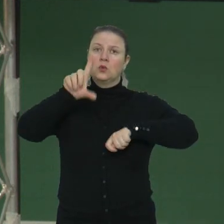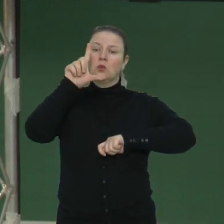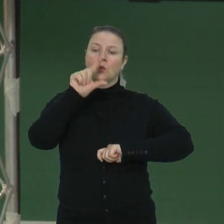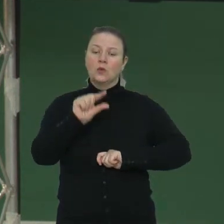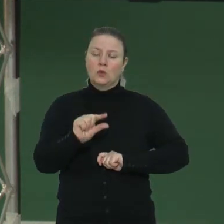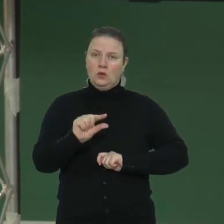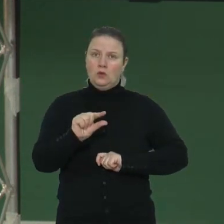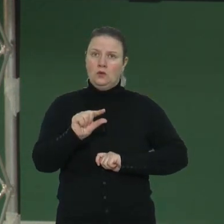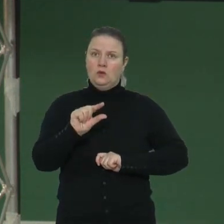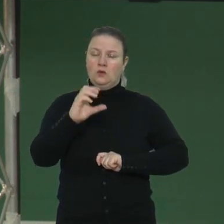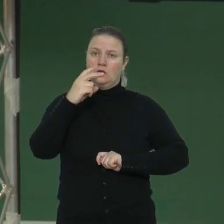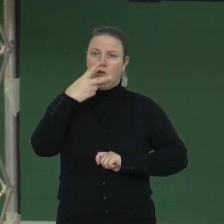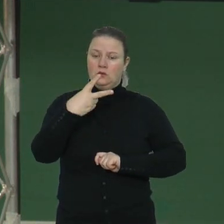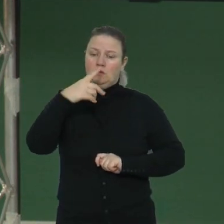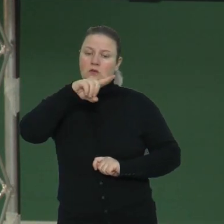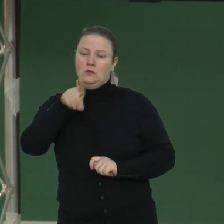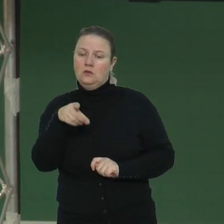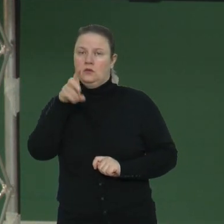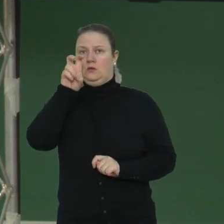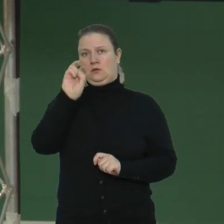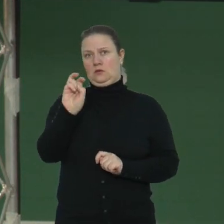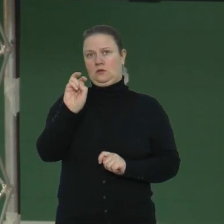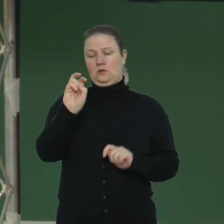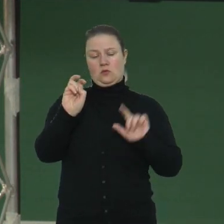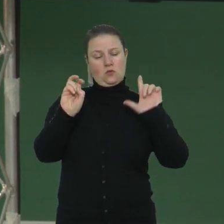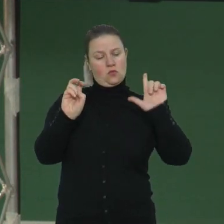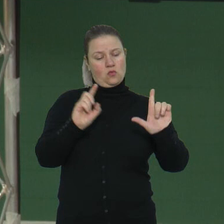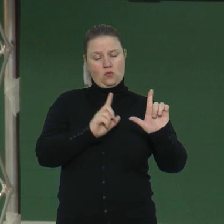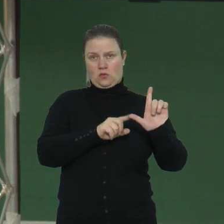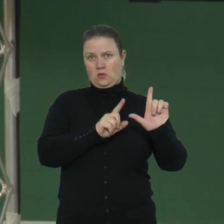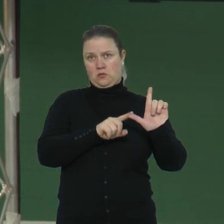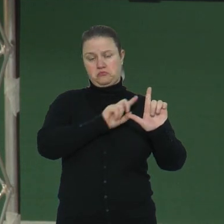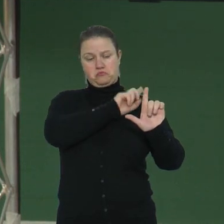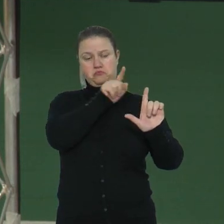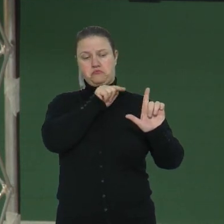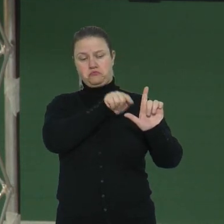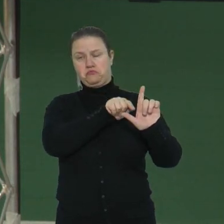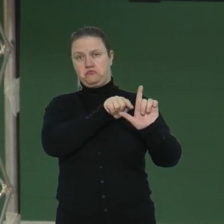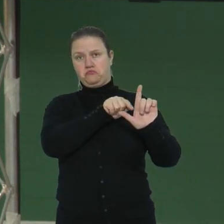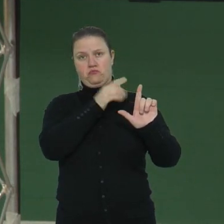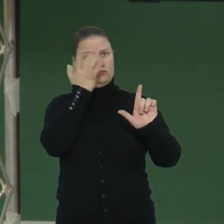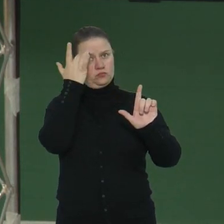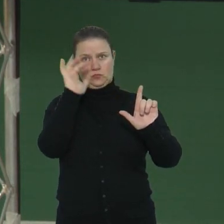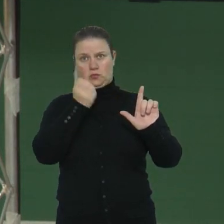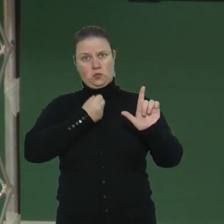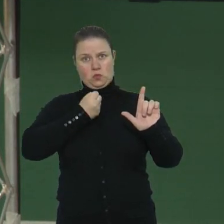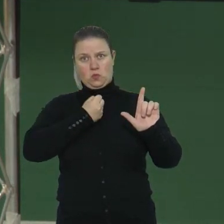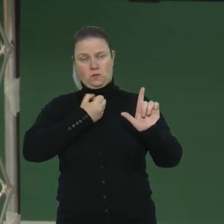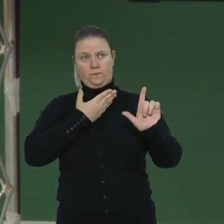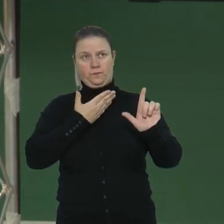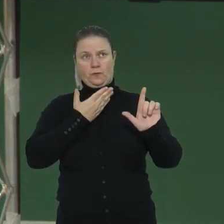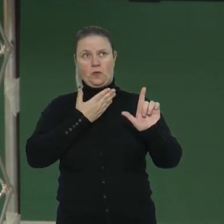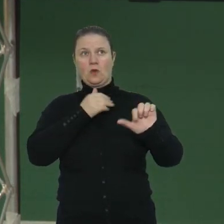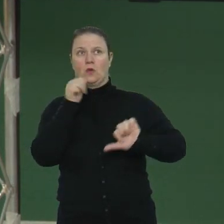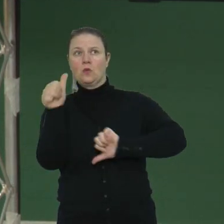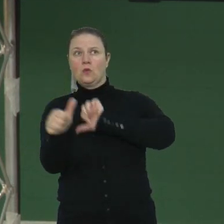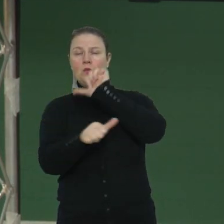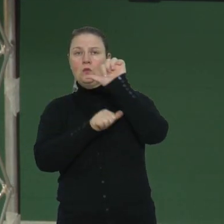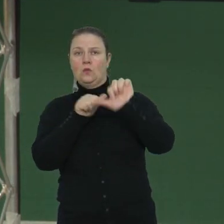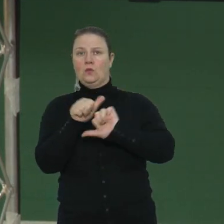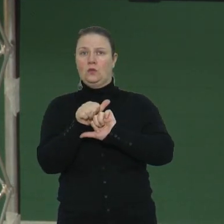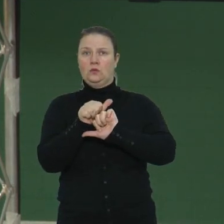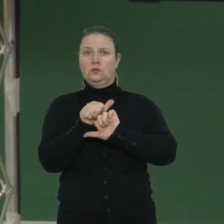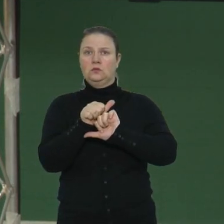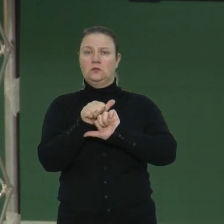2,5, certo? Eu estou isolando aqui o L, que no caso agora é minha incógnita. O 150 era negativo, passou a ser o quê?